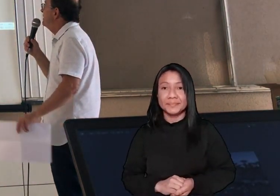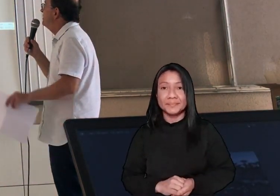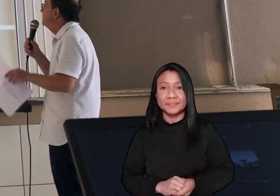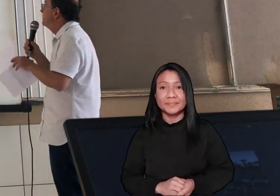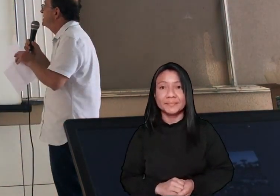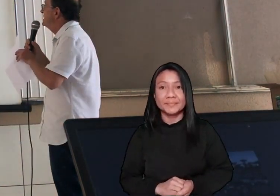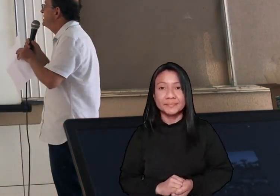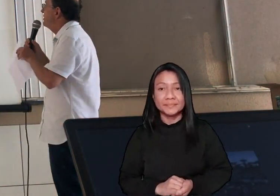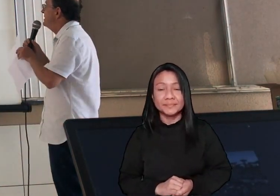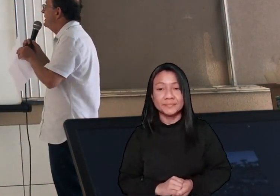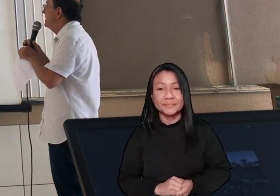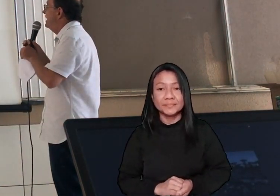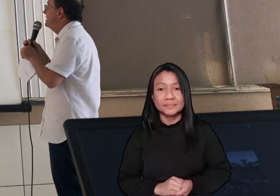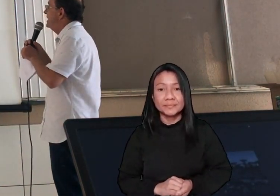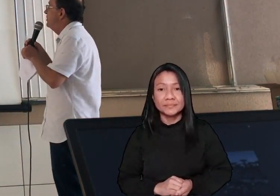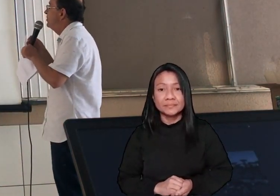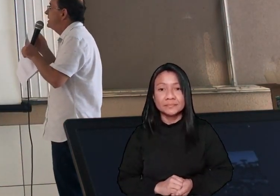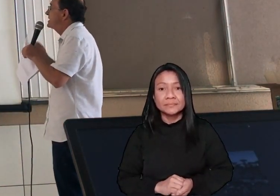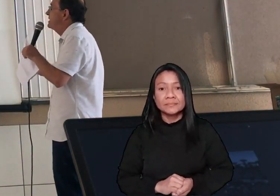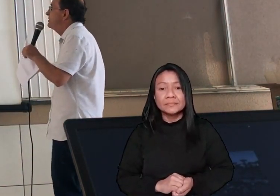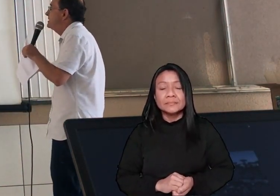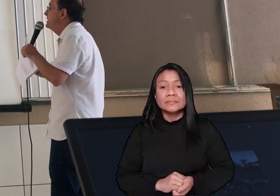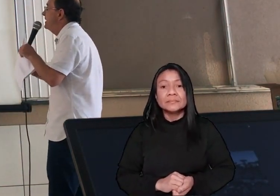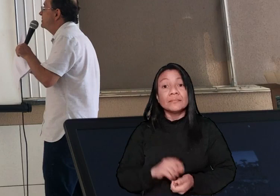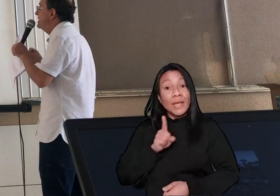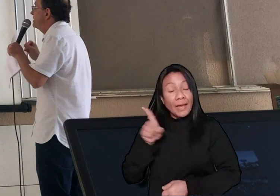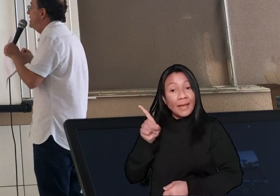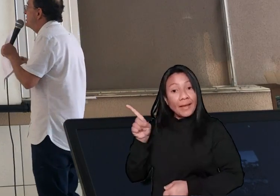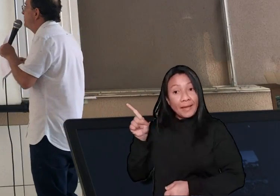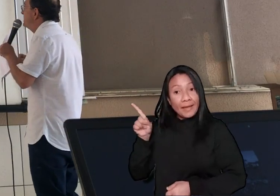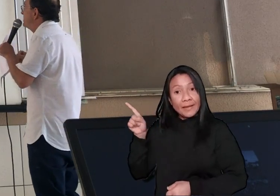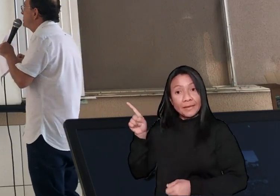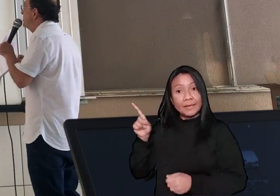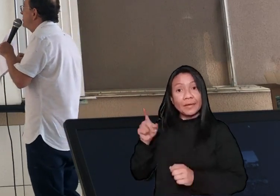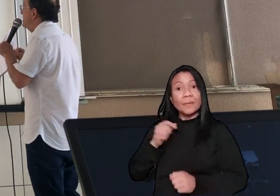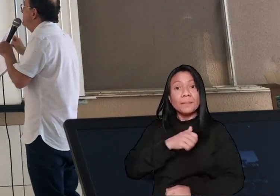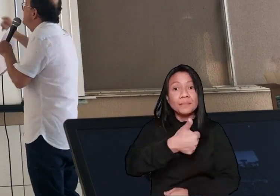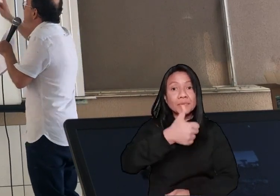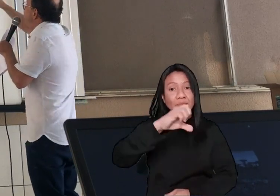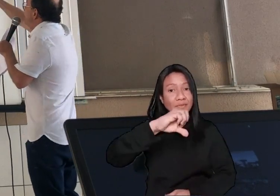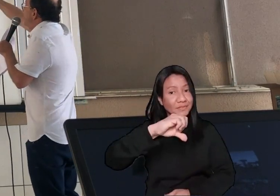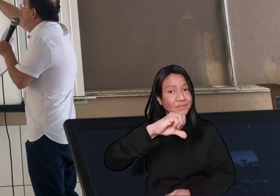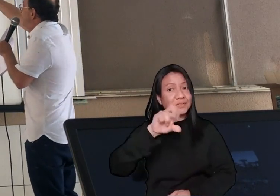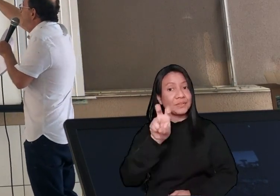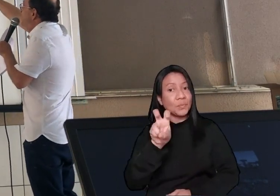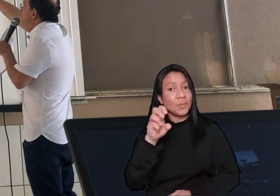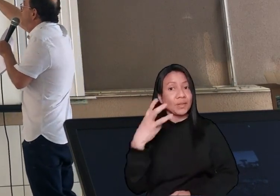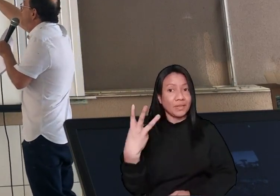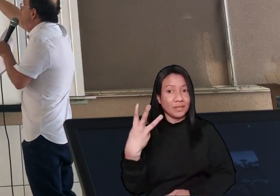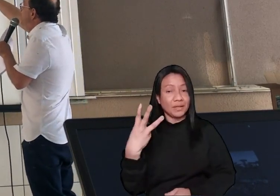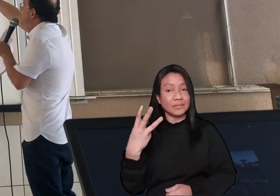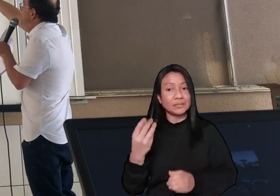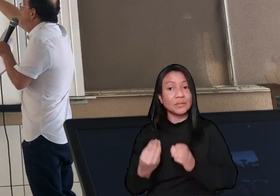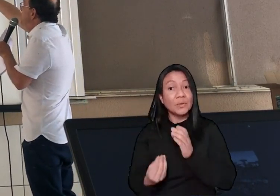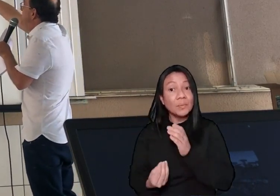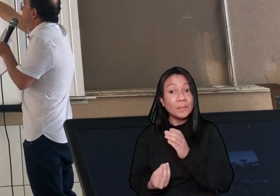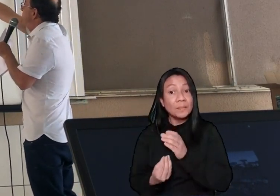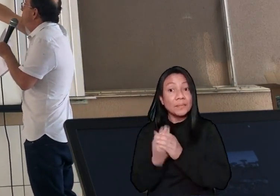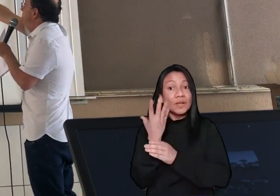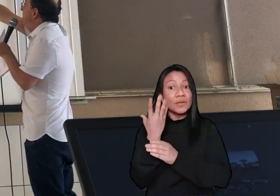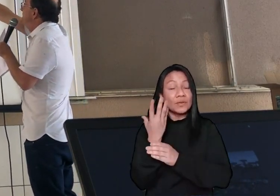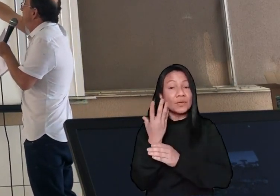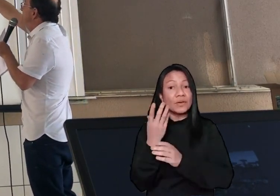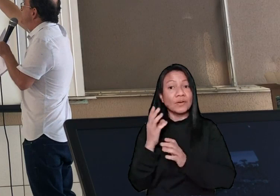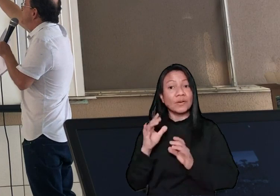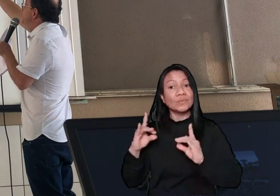Aqui é 1953, a inauguração do cemitério central de Francisco Beltrão. Reparem a quantidade de pinheiros